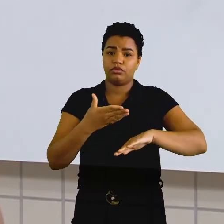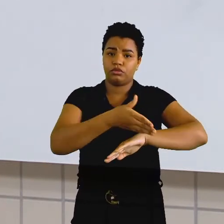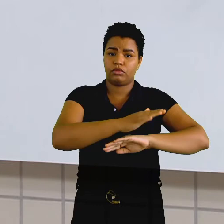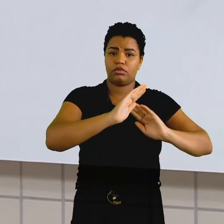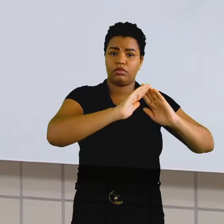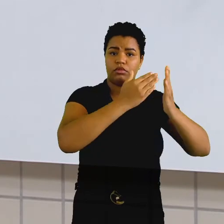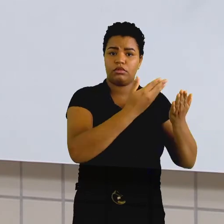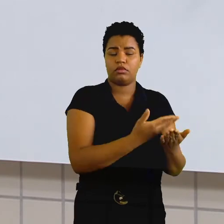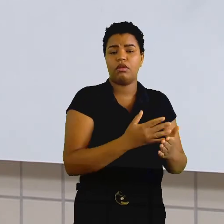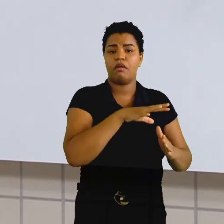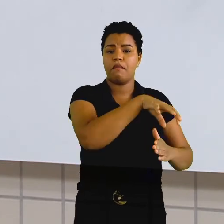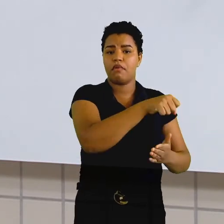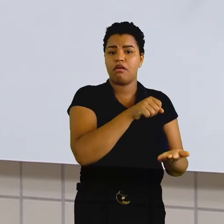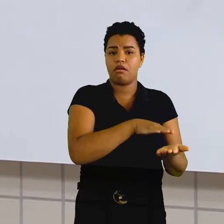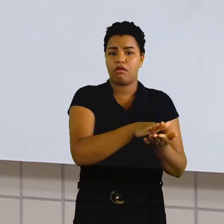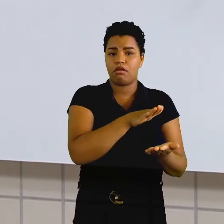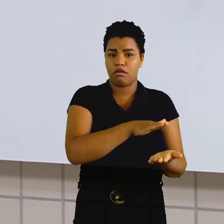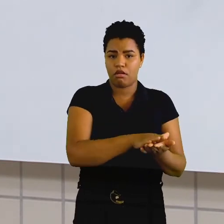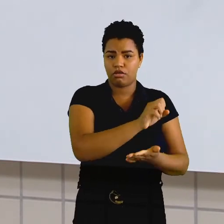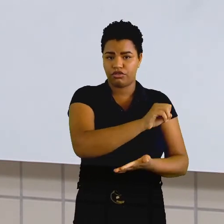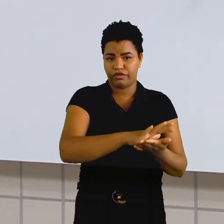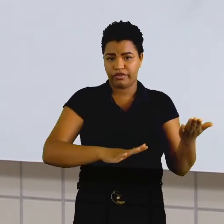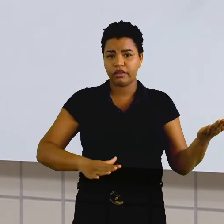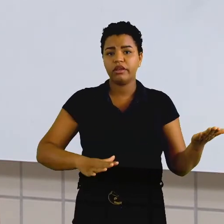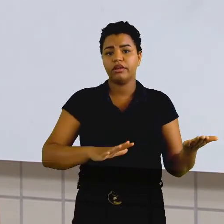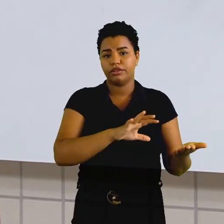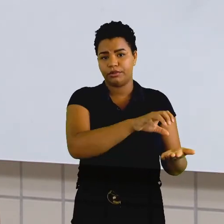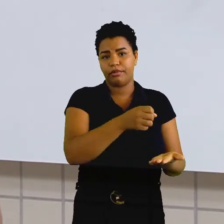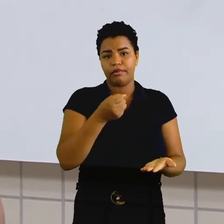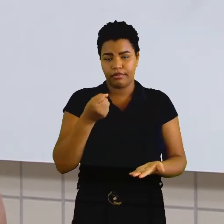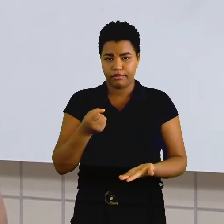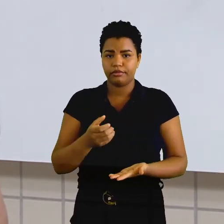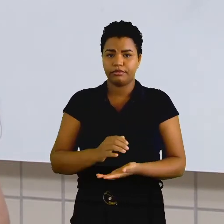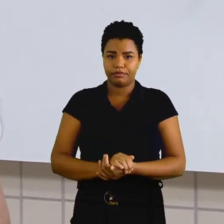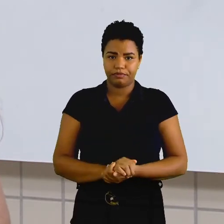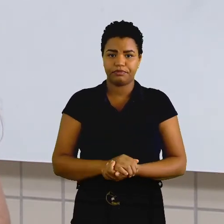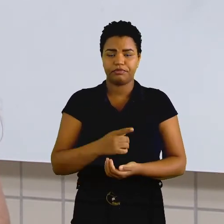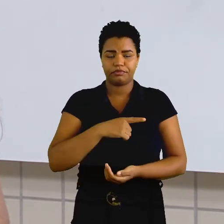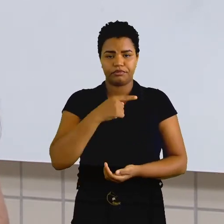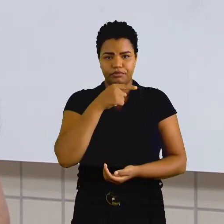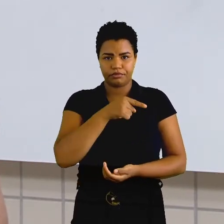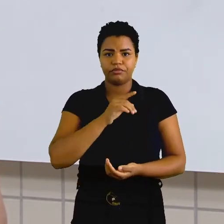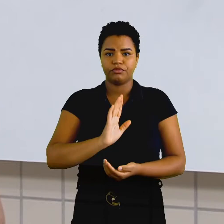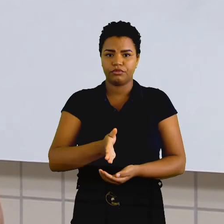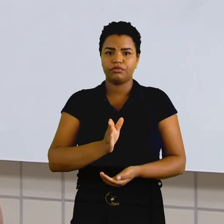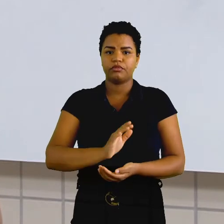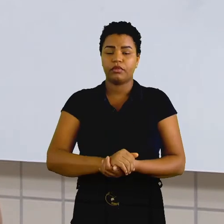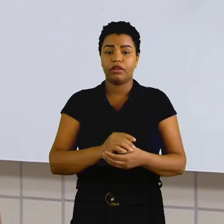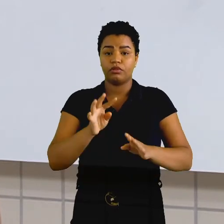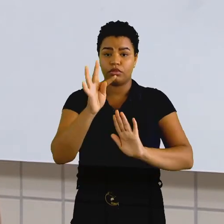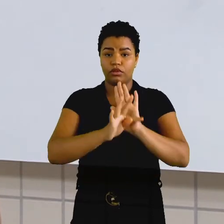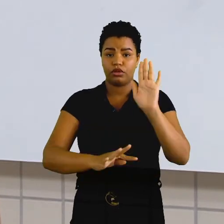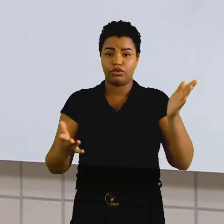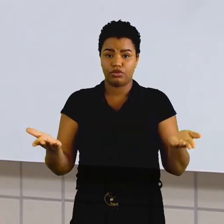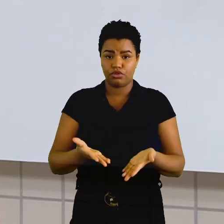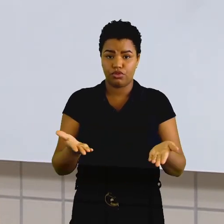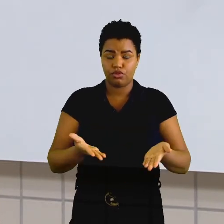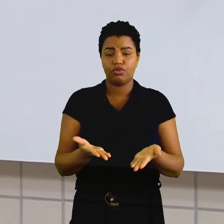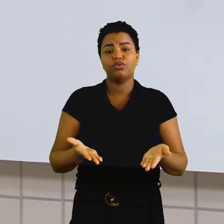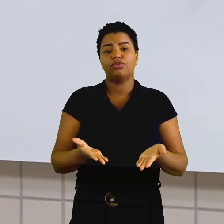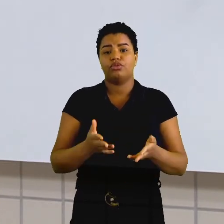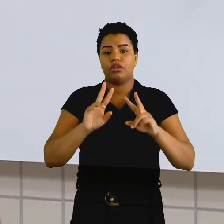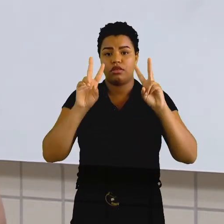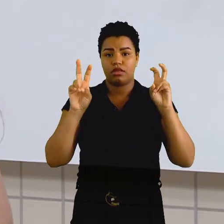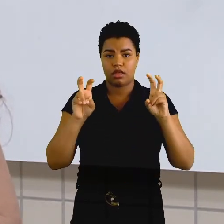as atividades que já estão impressas lá. O texto de hoje, a produção que vocês vão fazer com o nosso tema,